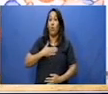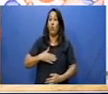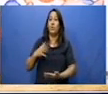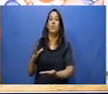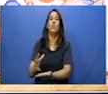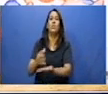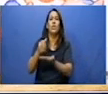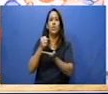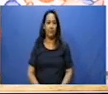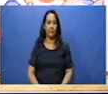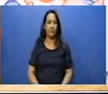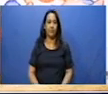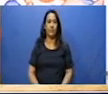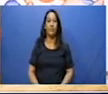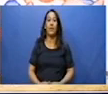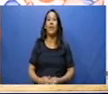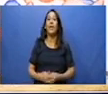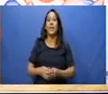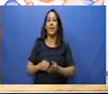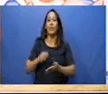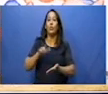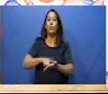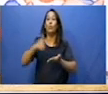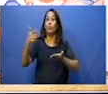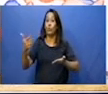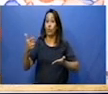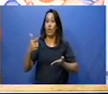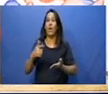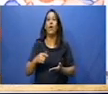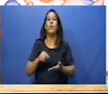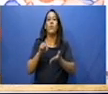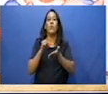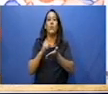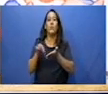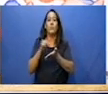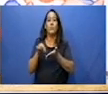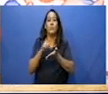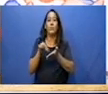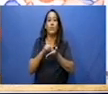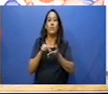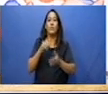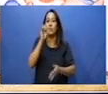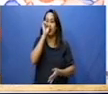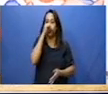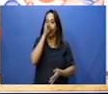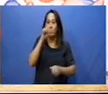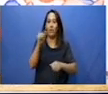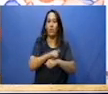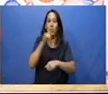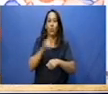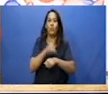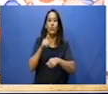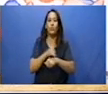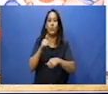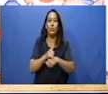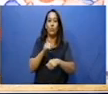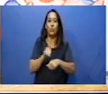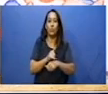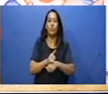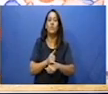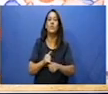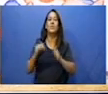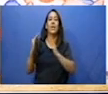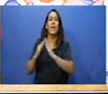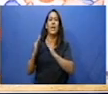dieta vegetariana." Essa edição foi patrocinada pelos Porquinhos Construtores. Construímos sua casa